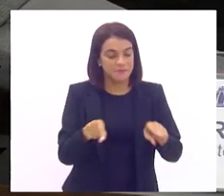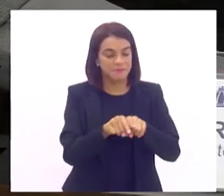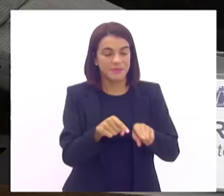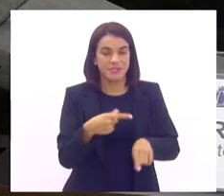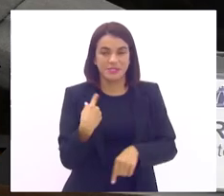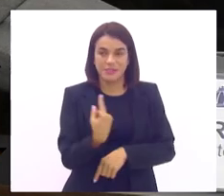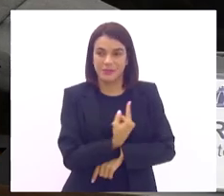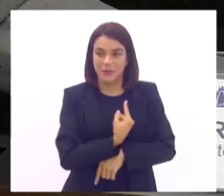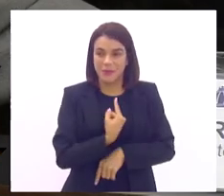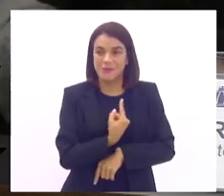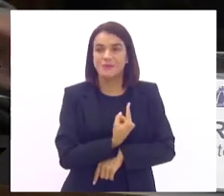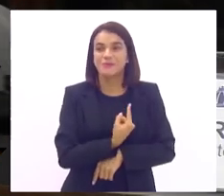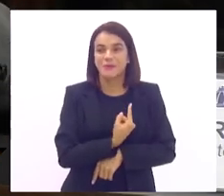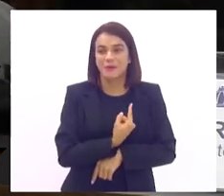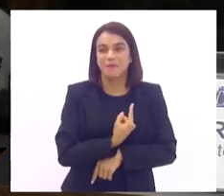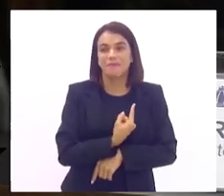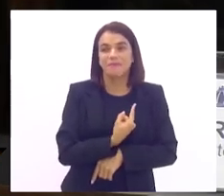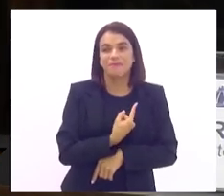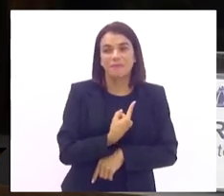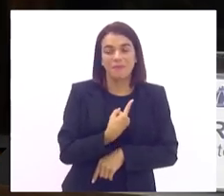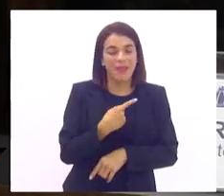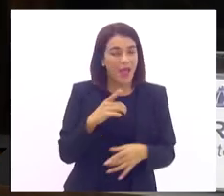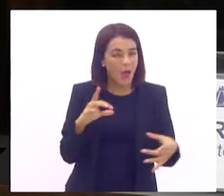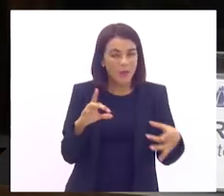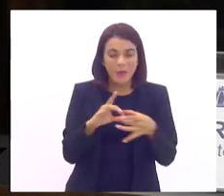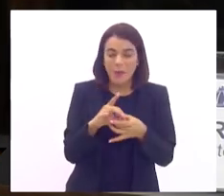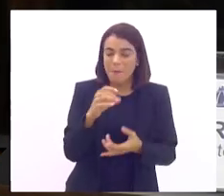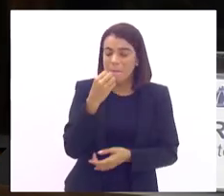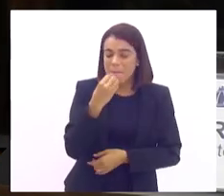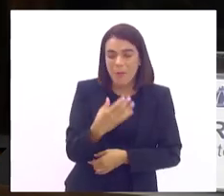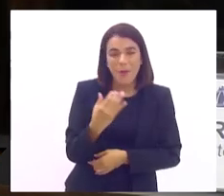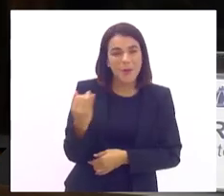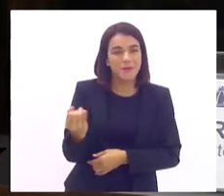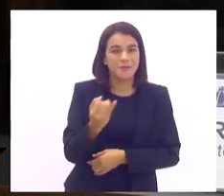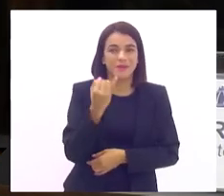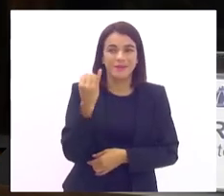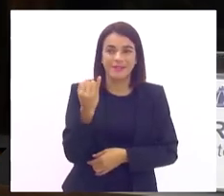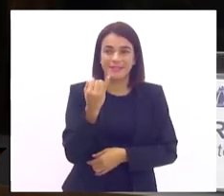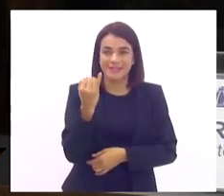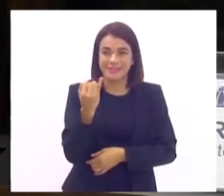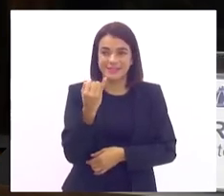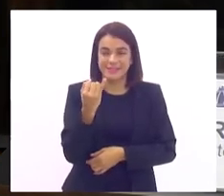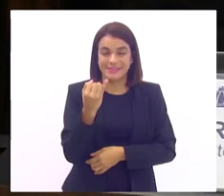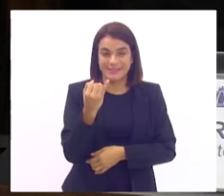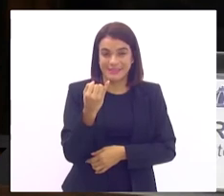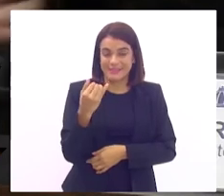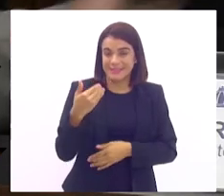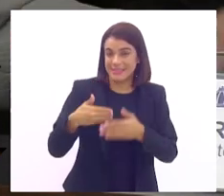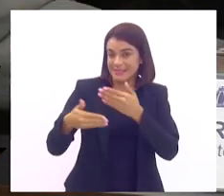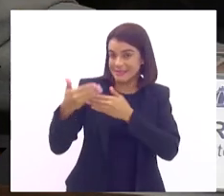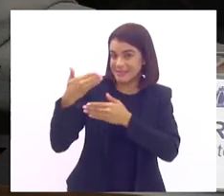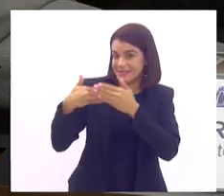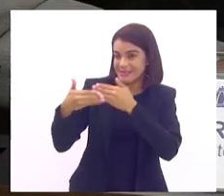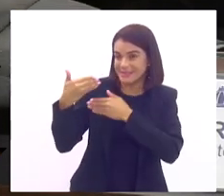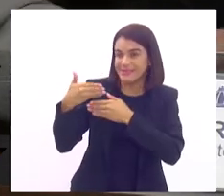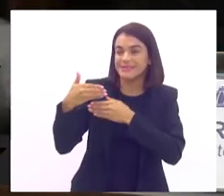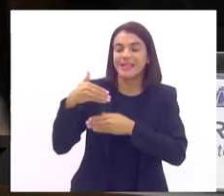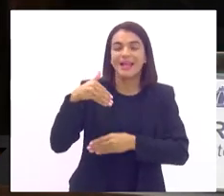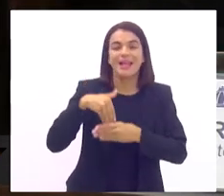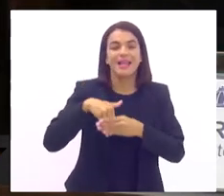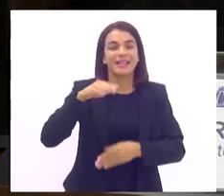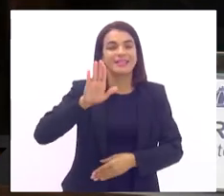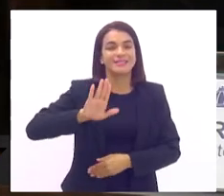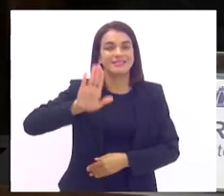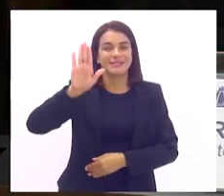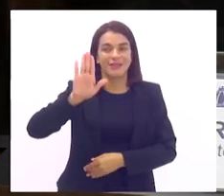e a parceria União tem sido tão boa e tão importante que na última eleição do Samir